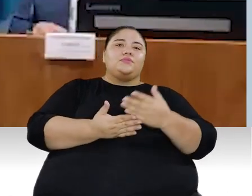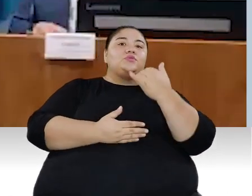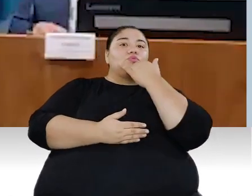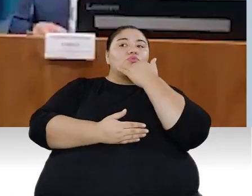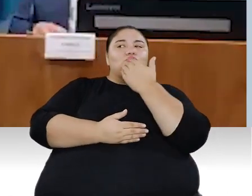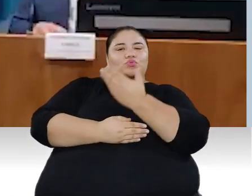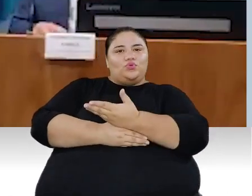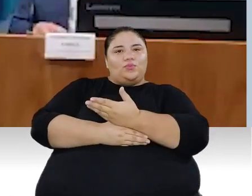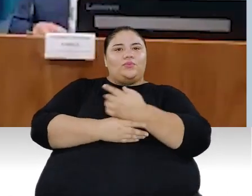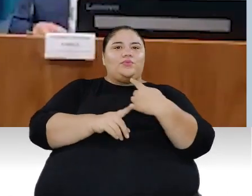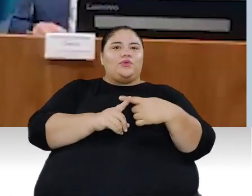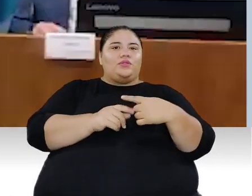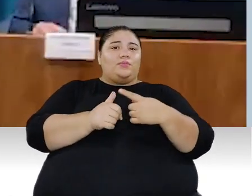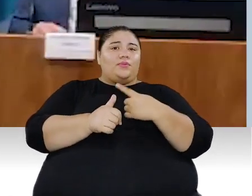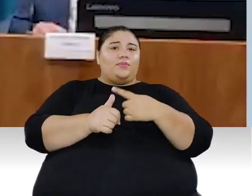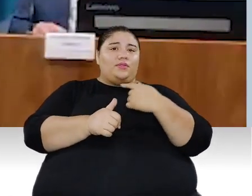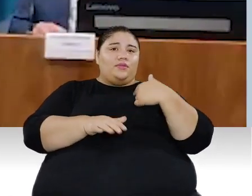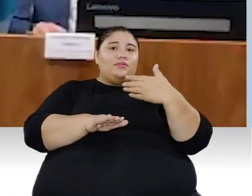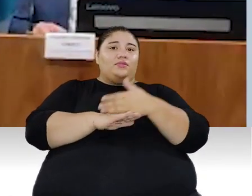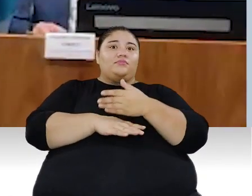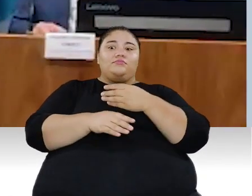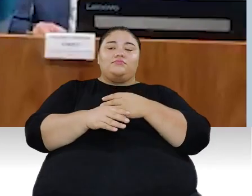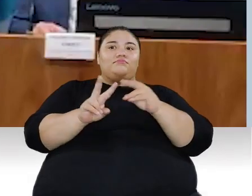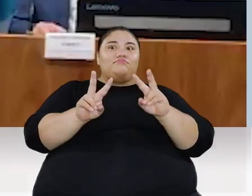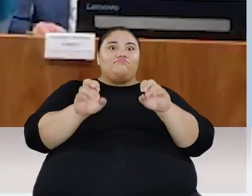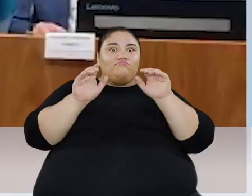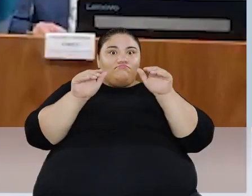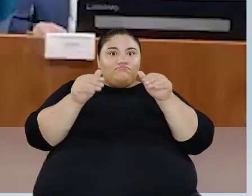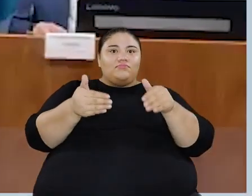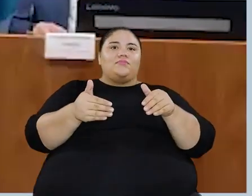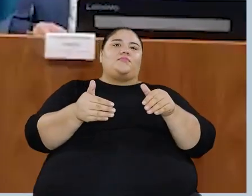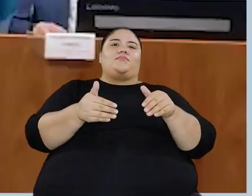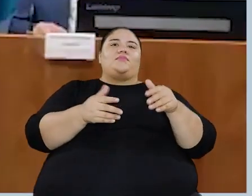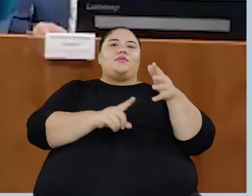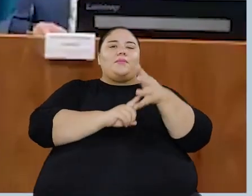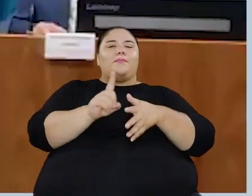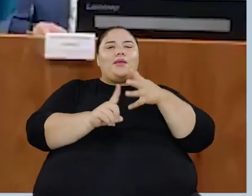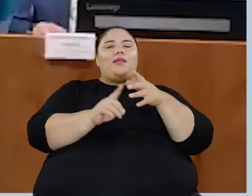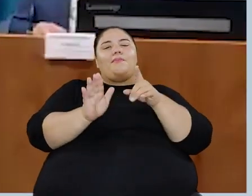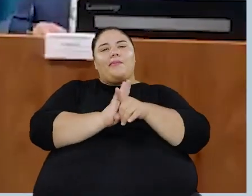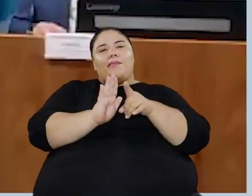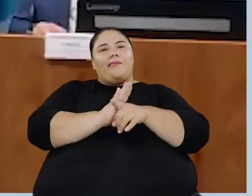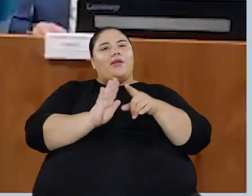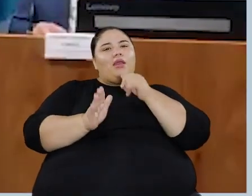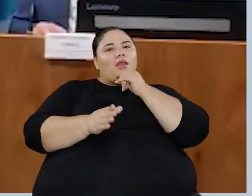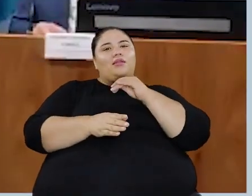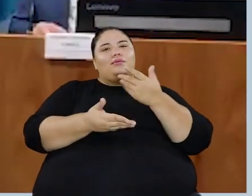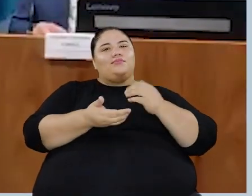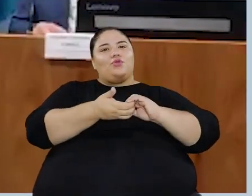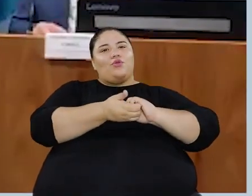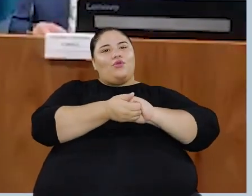inicialmente eu peço desculpas, porque na minha primeira intervenção eu estava tão envolvido aqui com a palestra e com as questões que eu